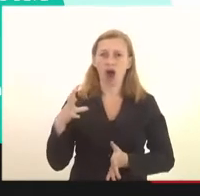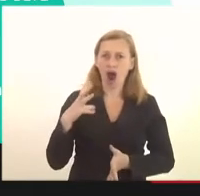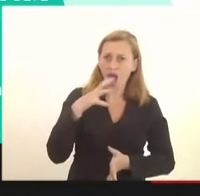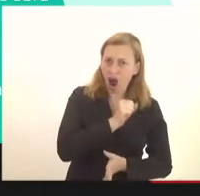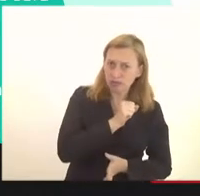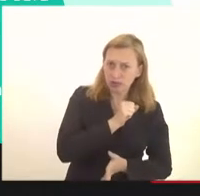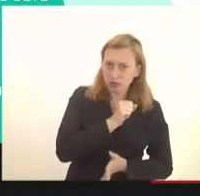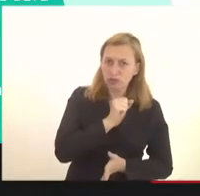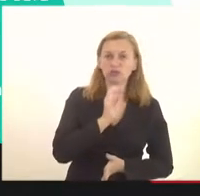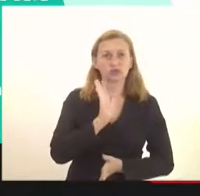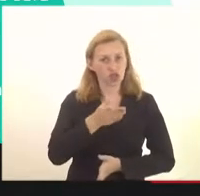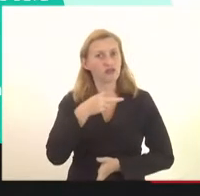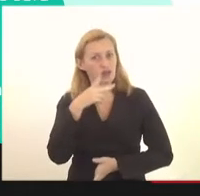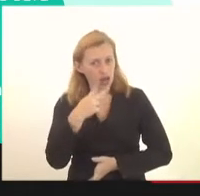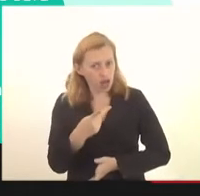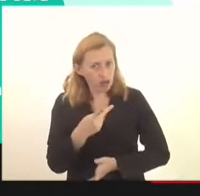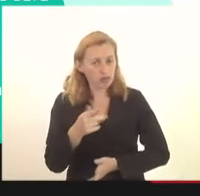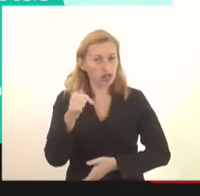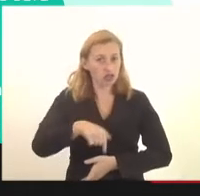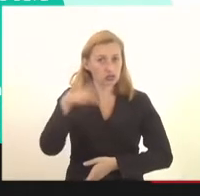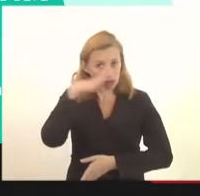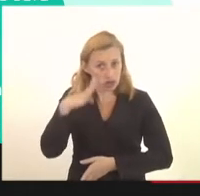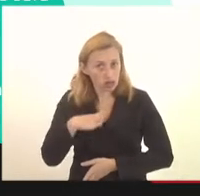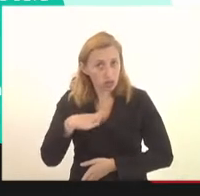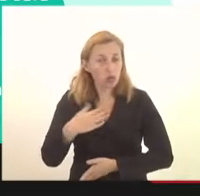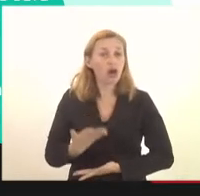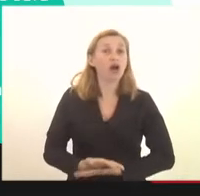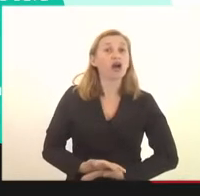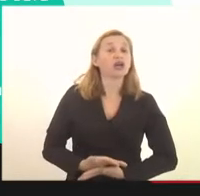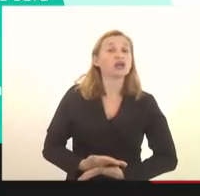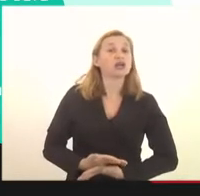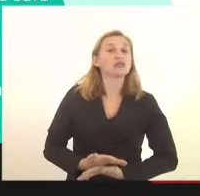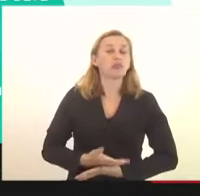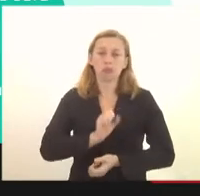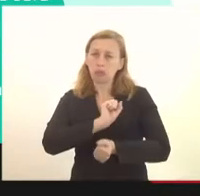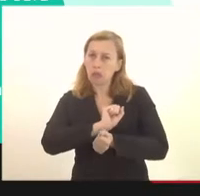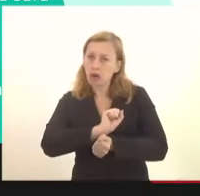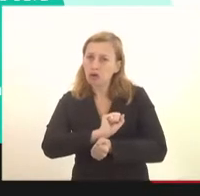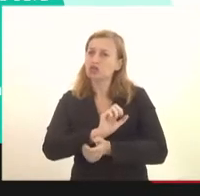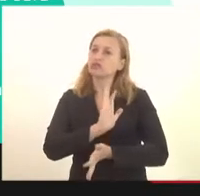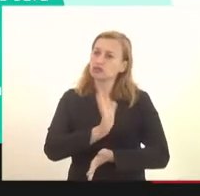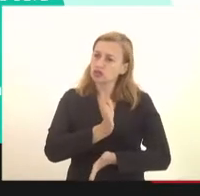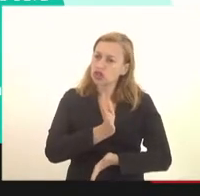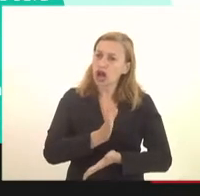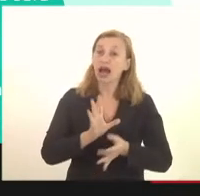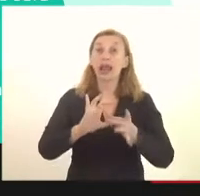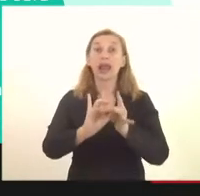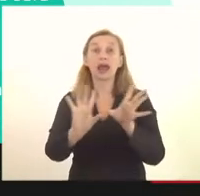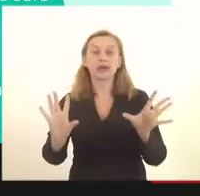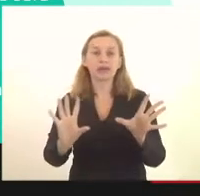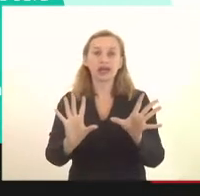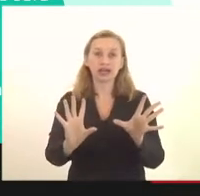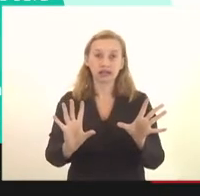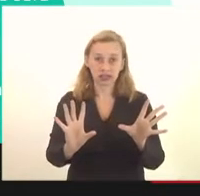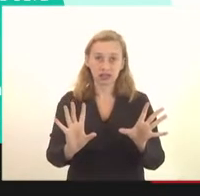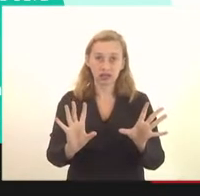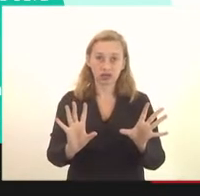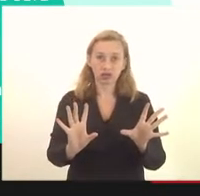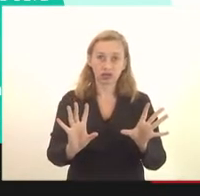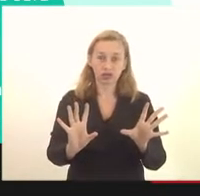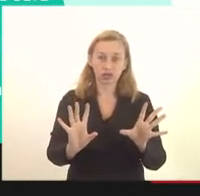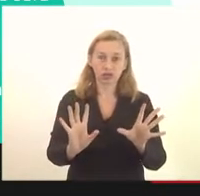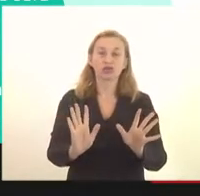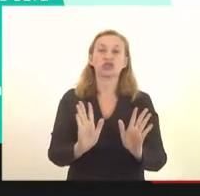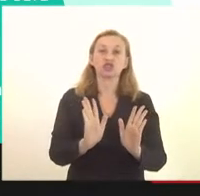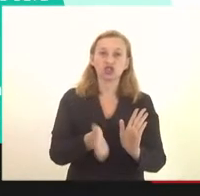do ponto de vista de exploração no Brasil. Nós estamos aguardando a liberação da licença ambiental, a sonda